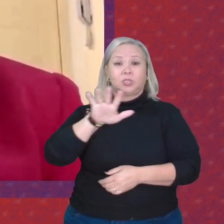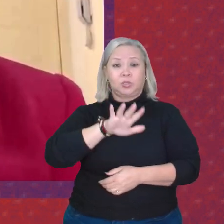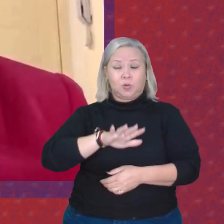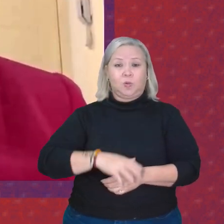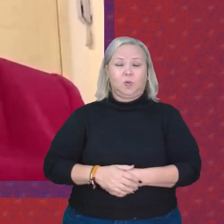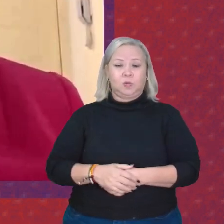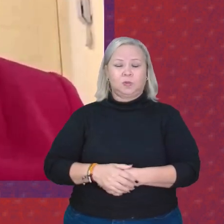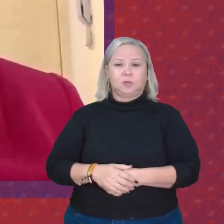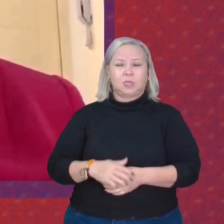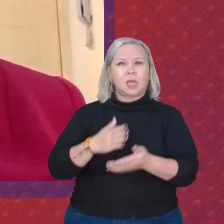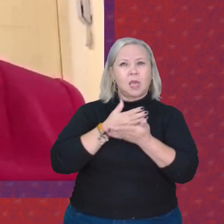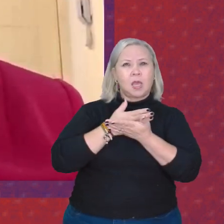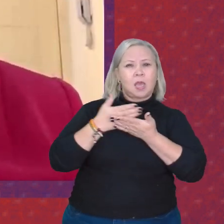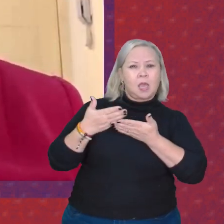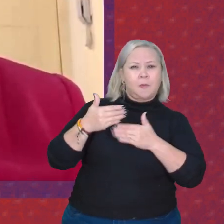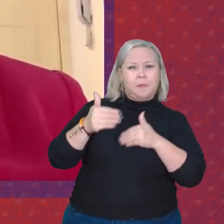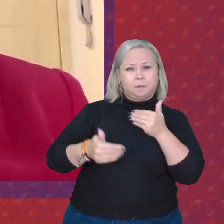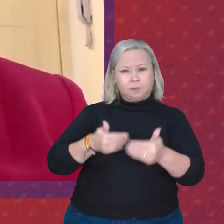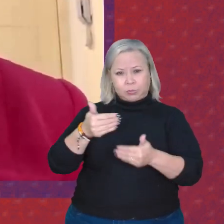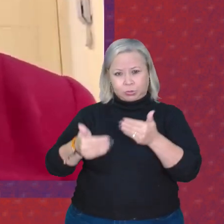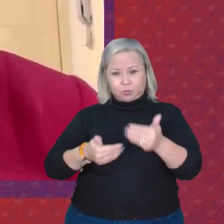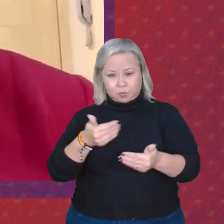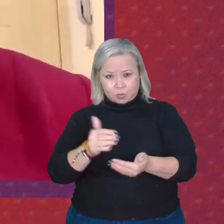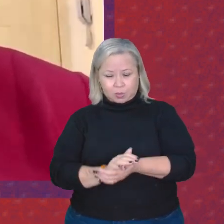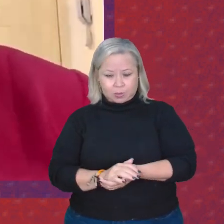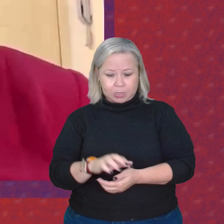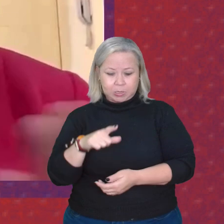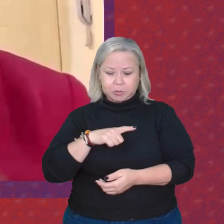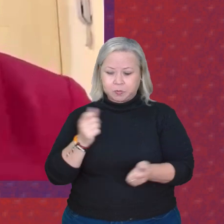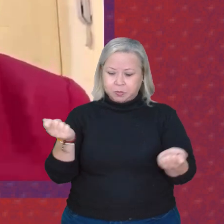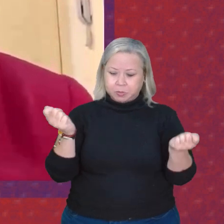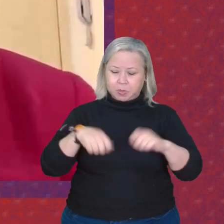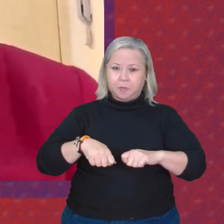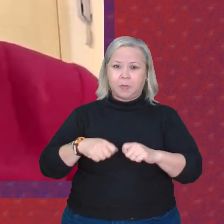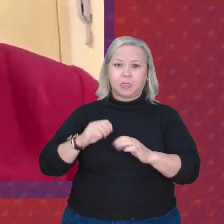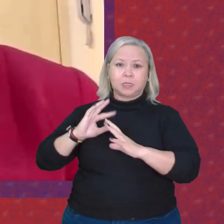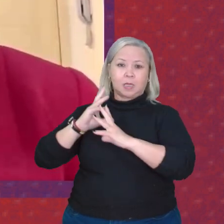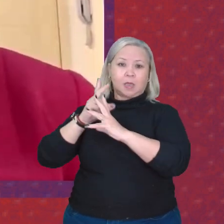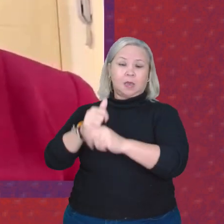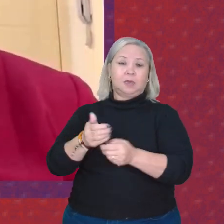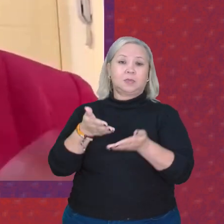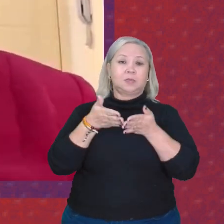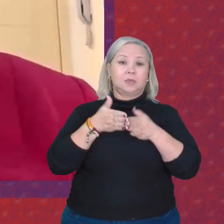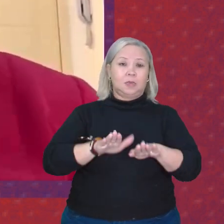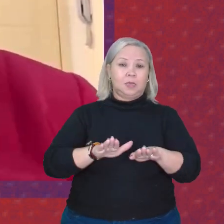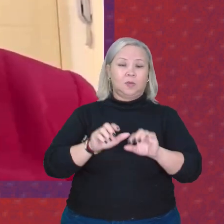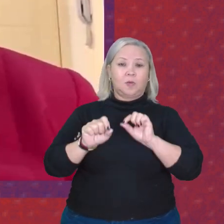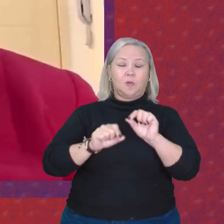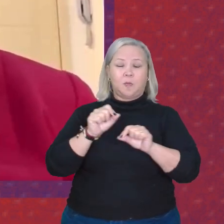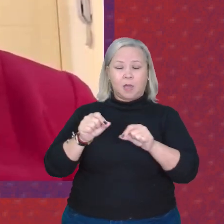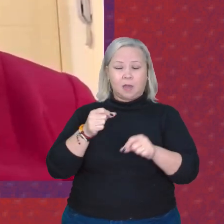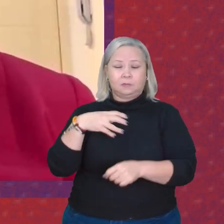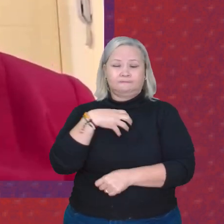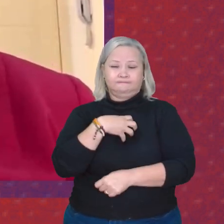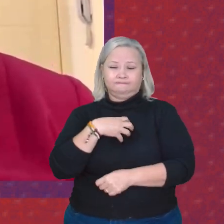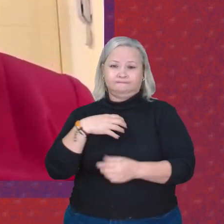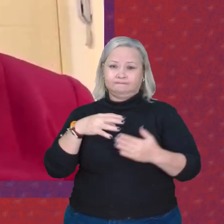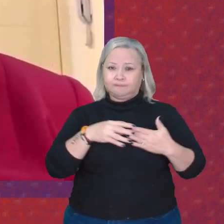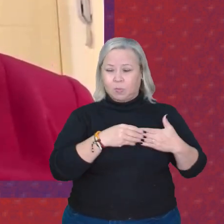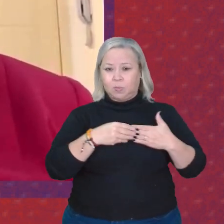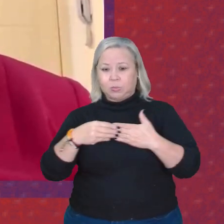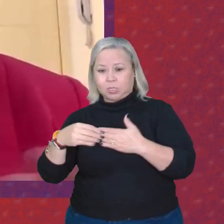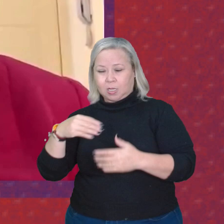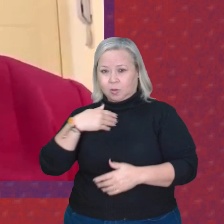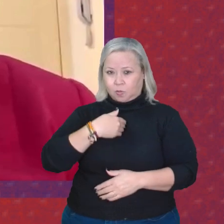né, a partir do processo, né, se nós tivermos a capacidade de retomar a condução do